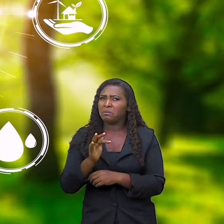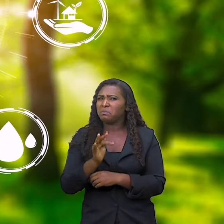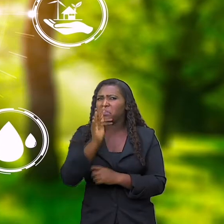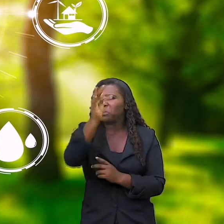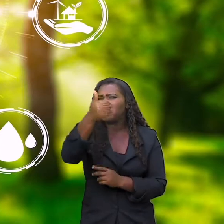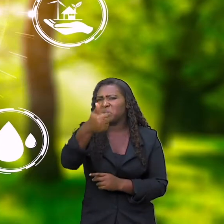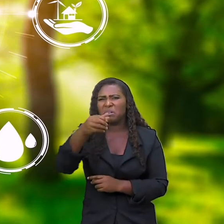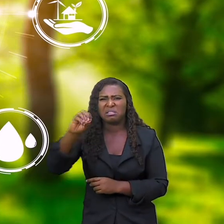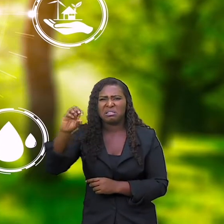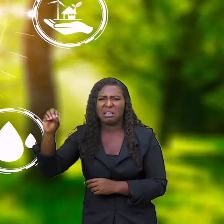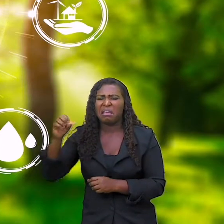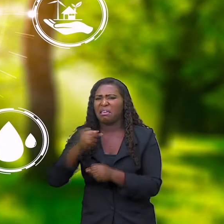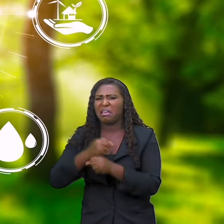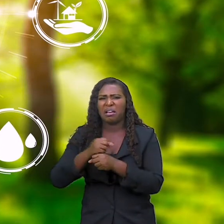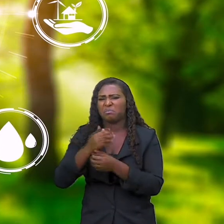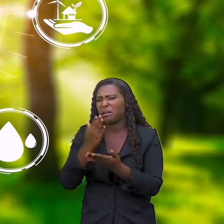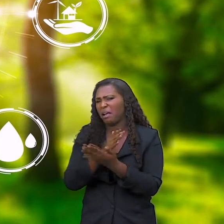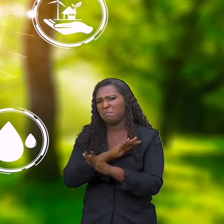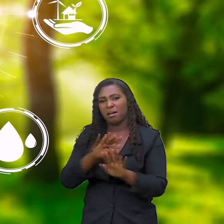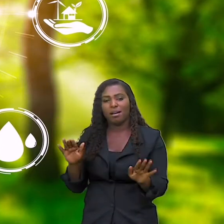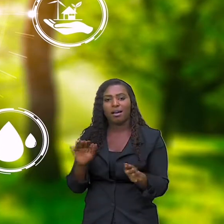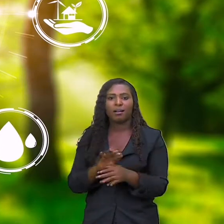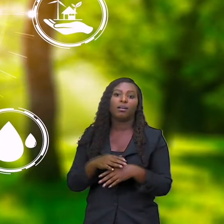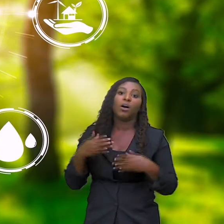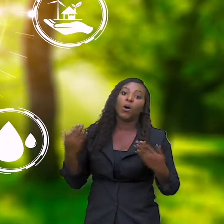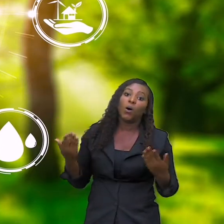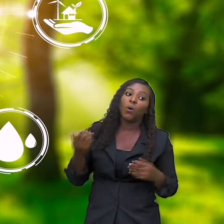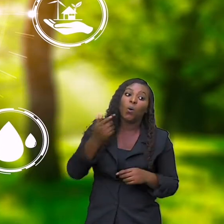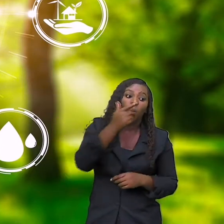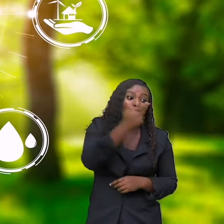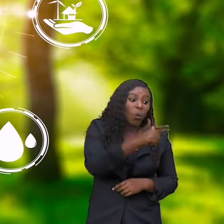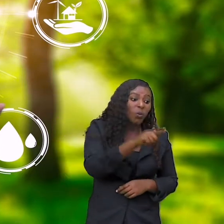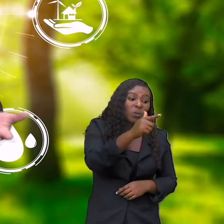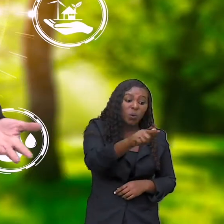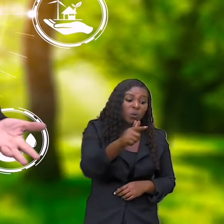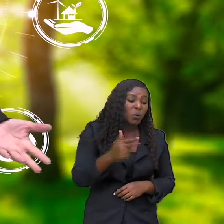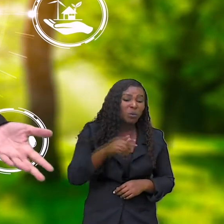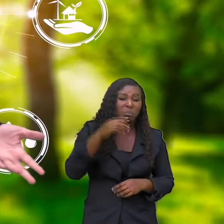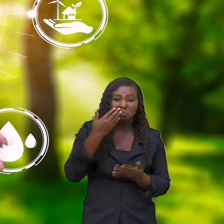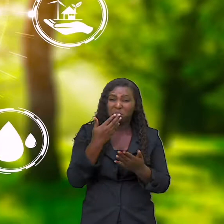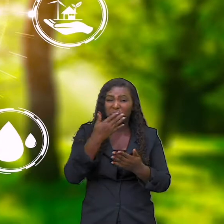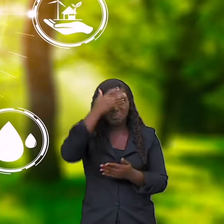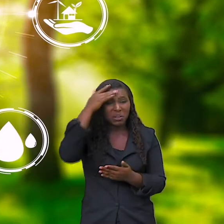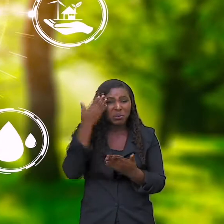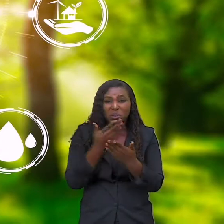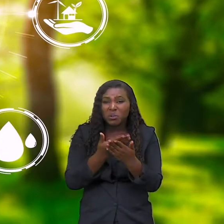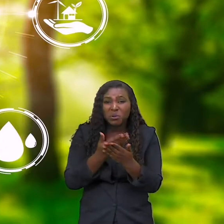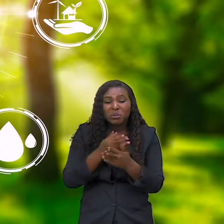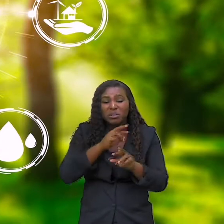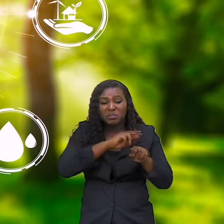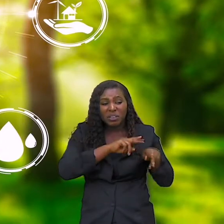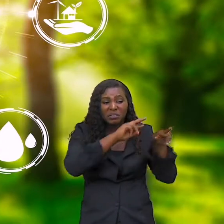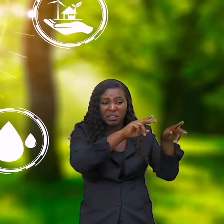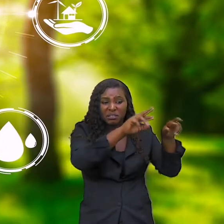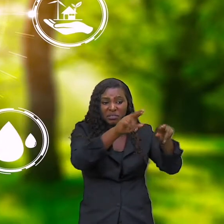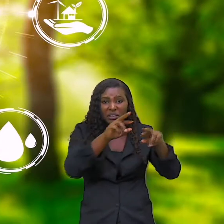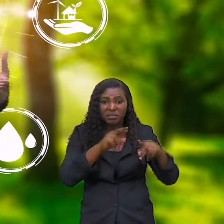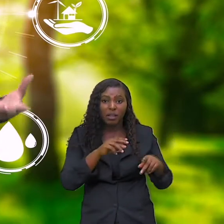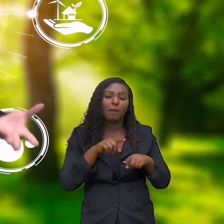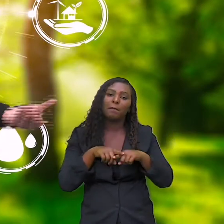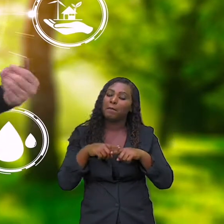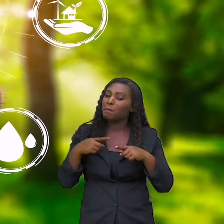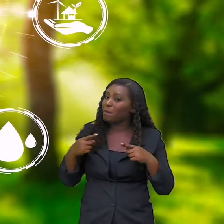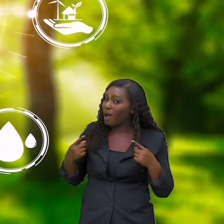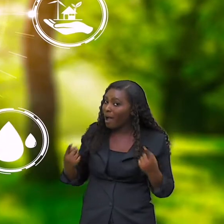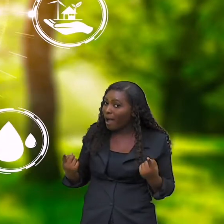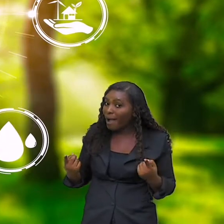mineral. Preocupados com a possível escassez de petróleo, como os altos preços que o produto pode atingir, como a